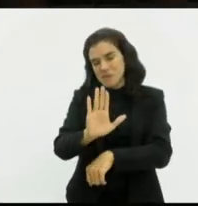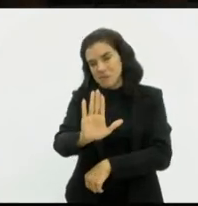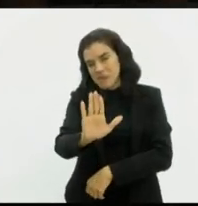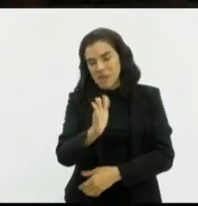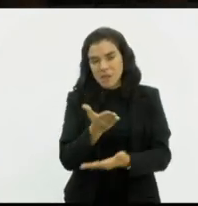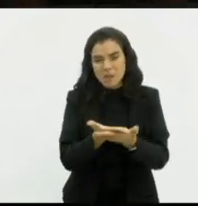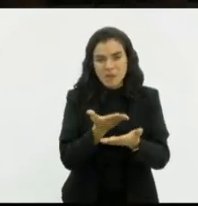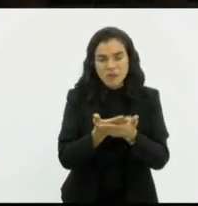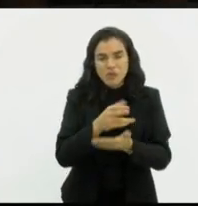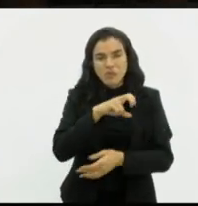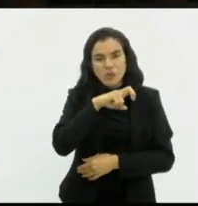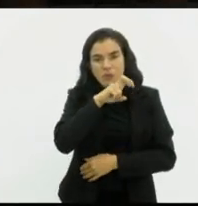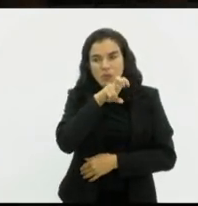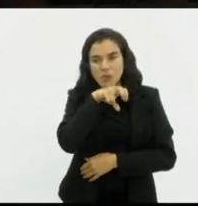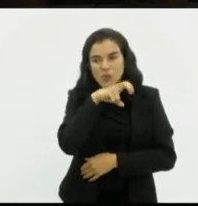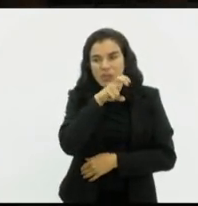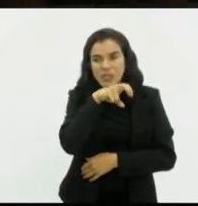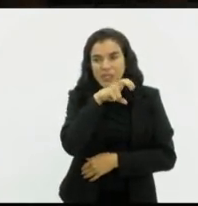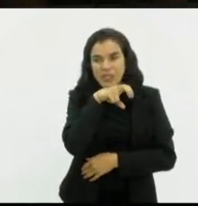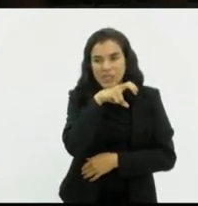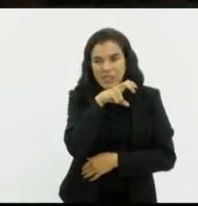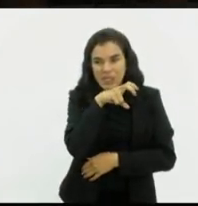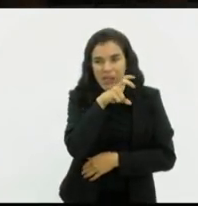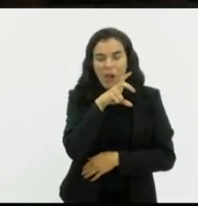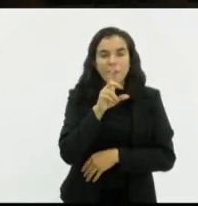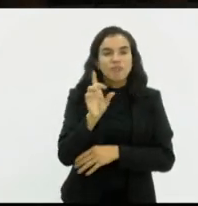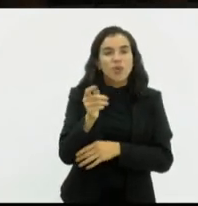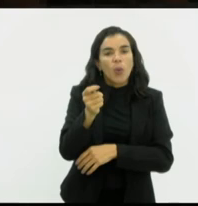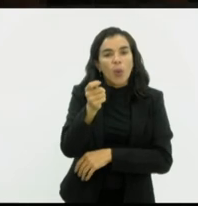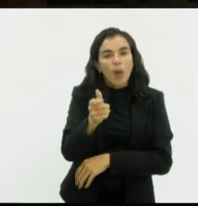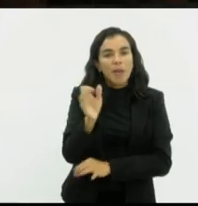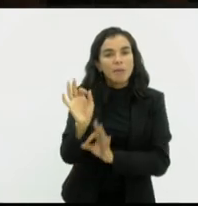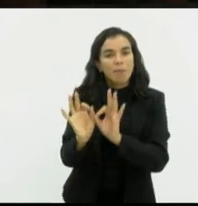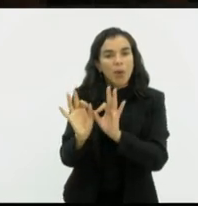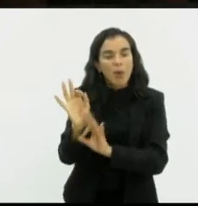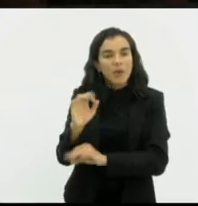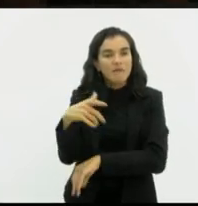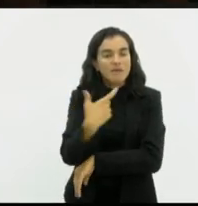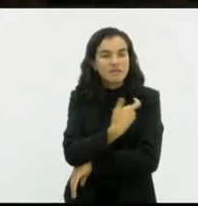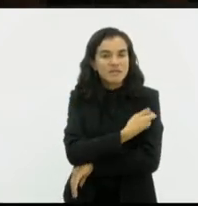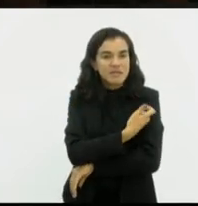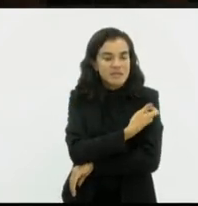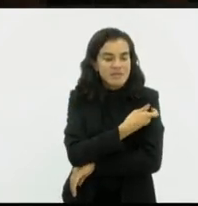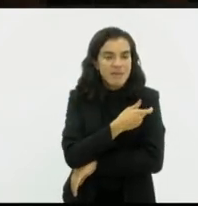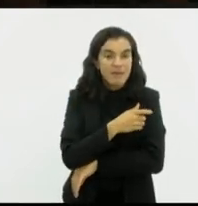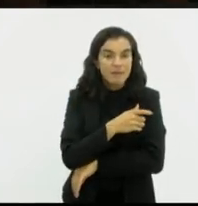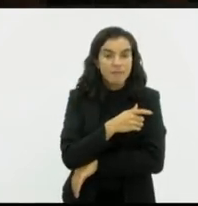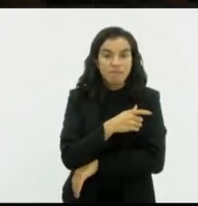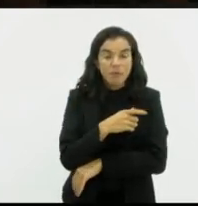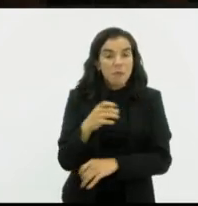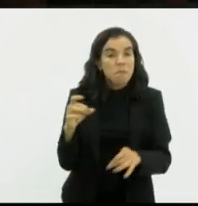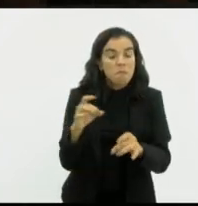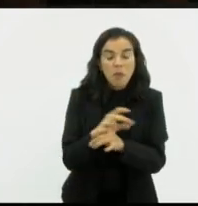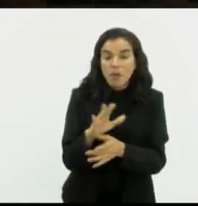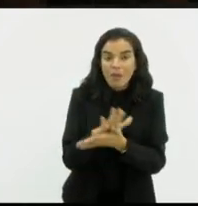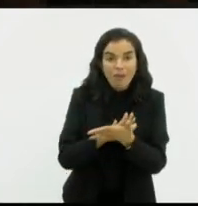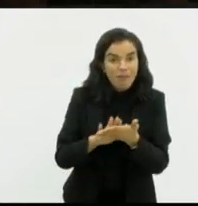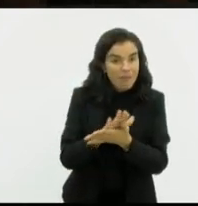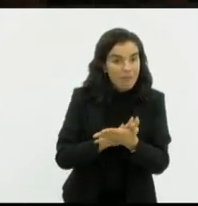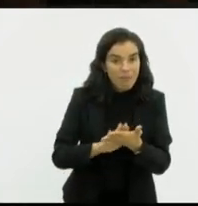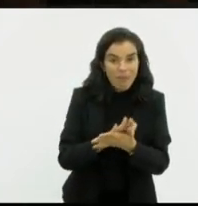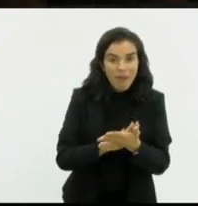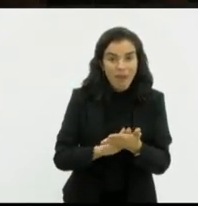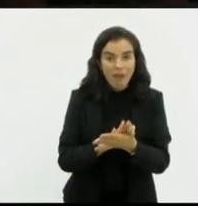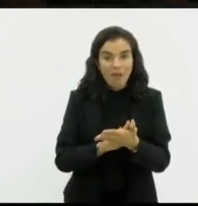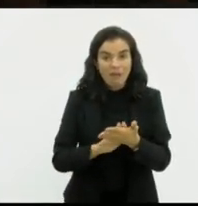do Butantan, do que está ficando pronta a vacina. Pô, não está coisa nenhuma. Que pronta? Pronta onde?